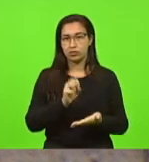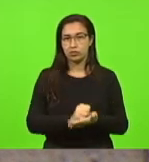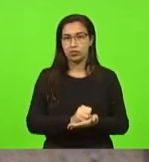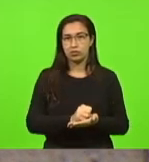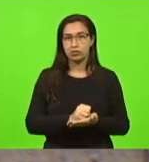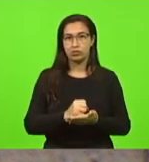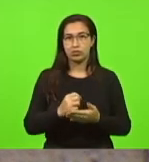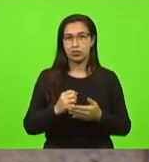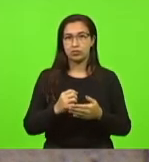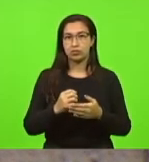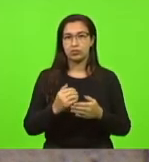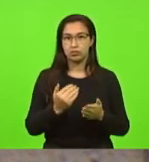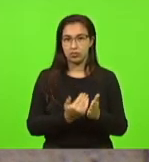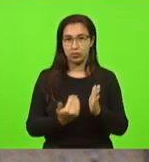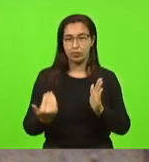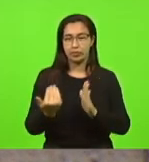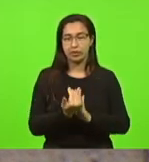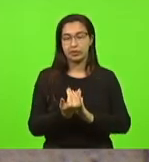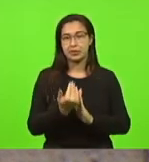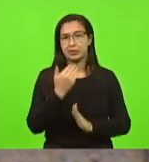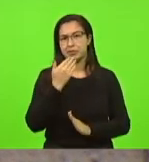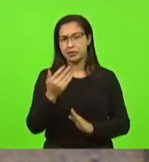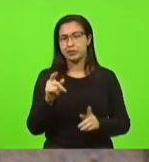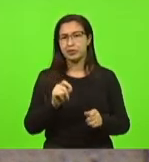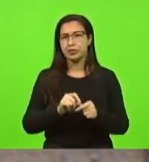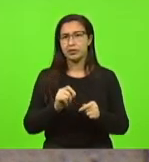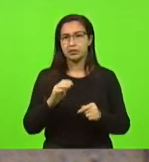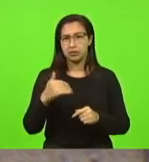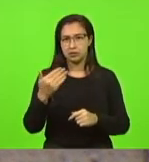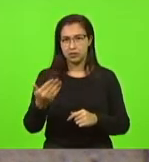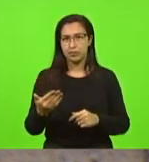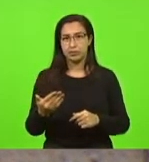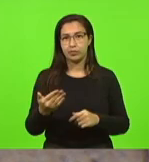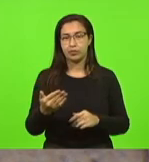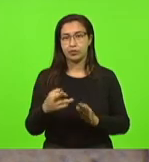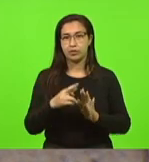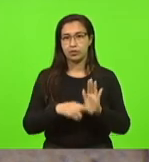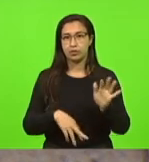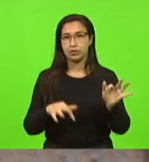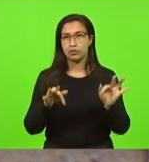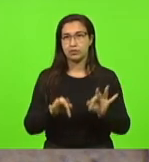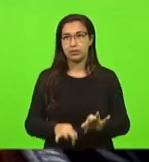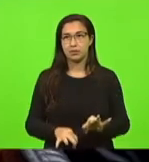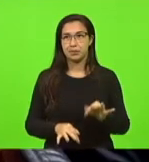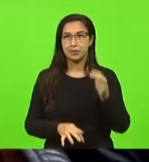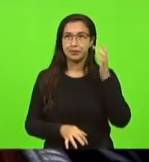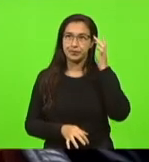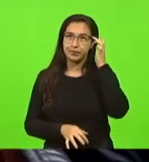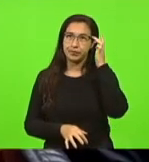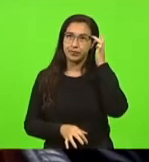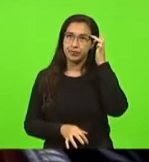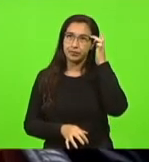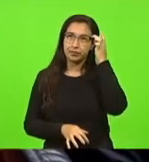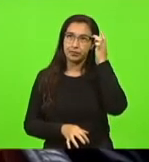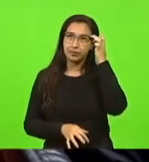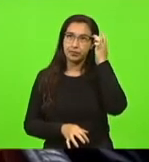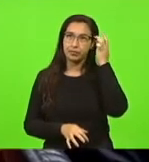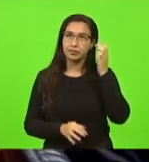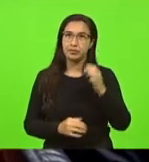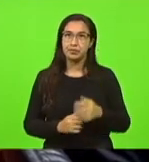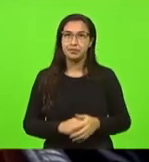Então, peço a vossa excelência que faça depois a sessão da redação final. Muito obrigado. Como vota o deputado Nazareno Martins.